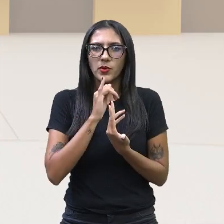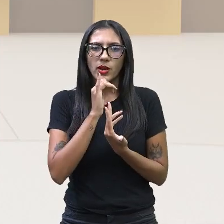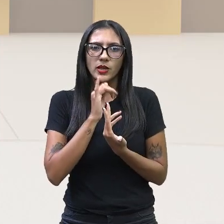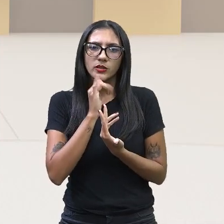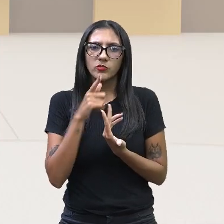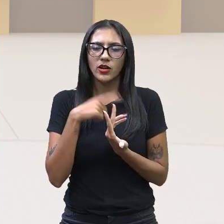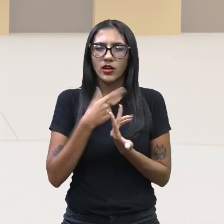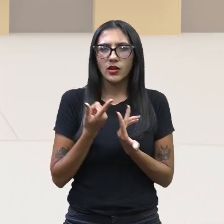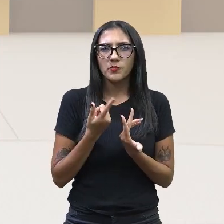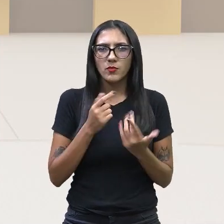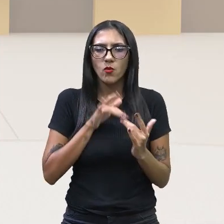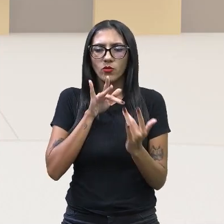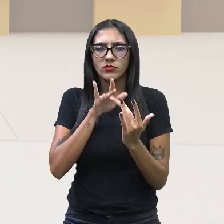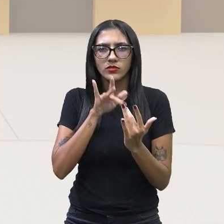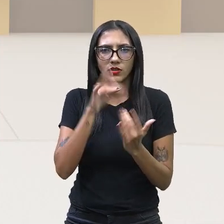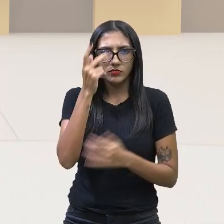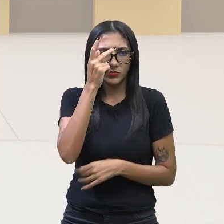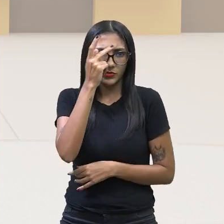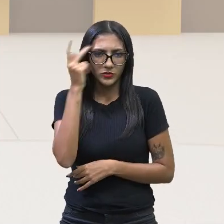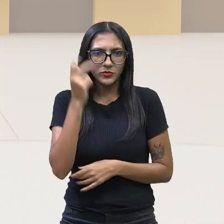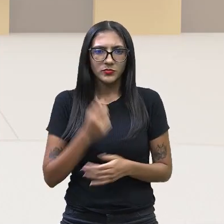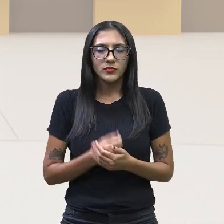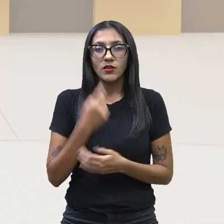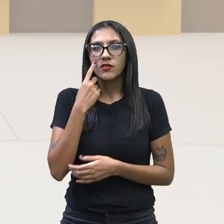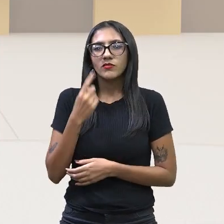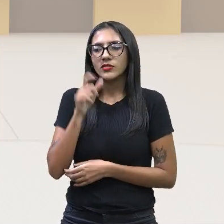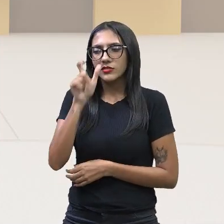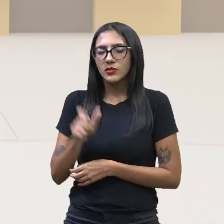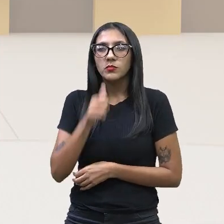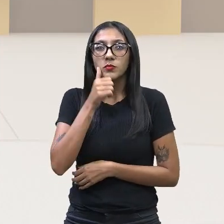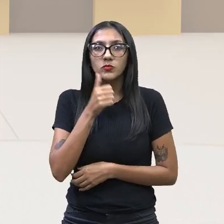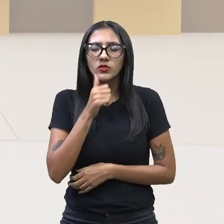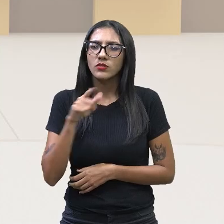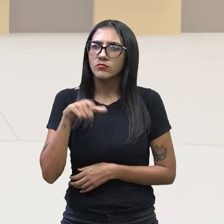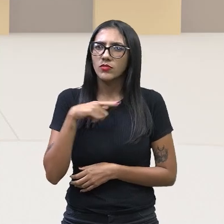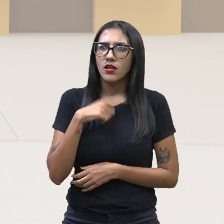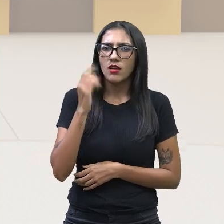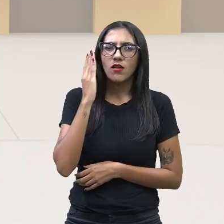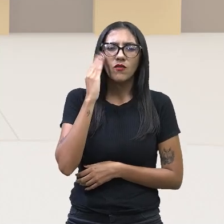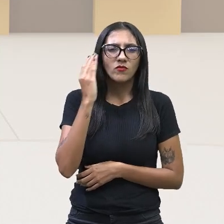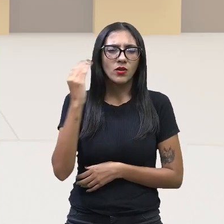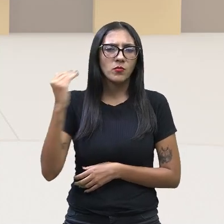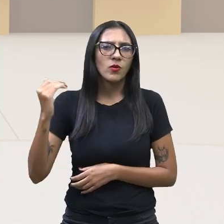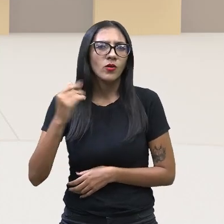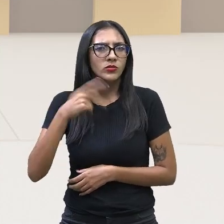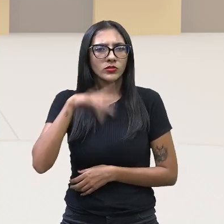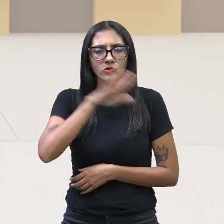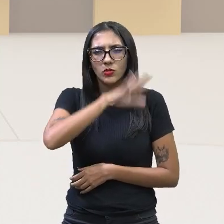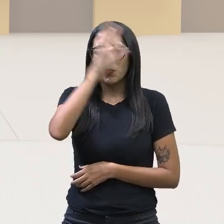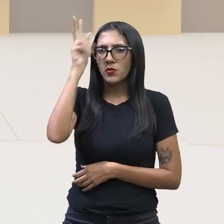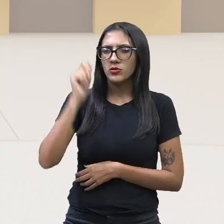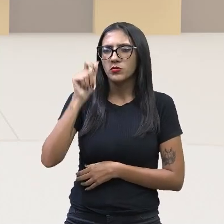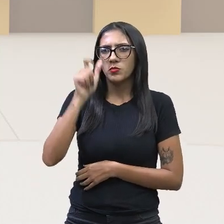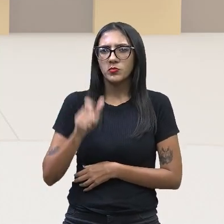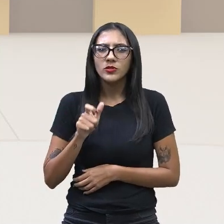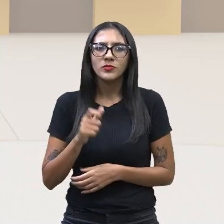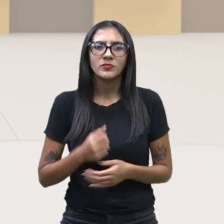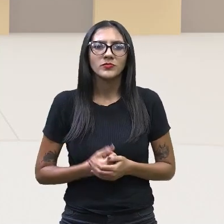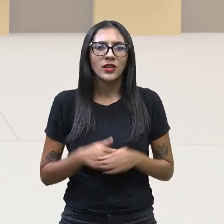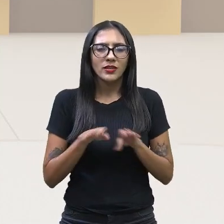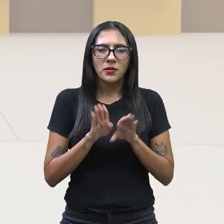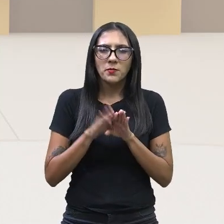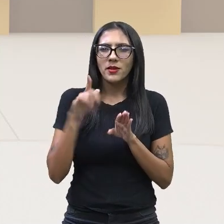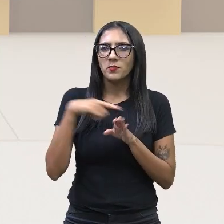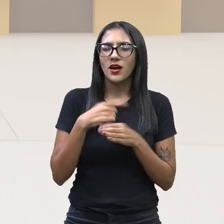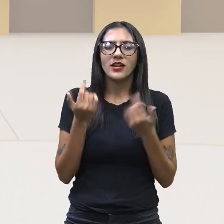próximo do público-alvo. Perceberam que colocaram uma figura bem amazonense, né, que é a Ruivinha de Marte. Colocaram que